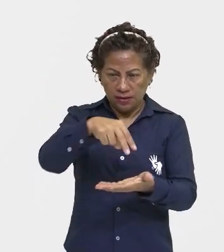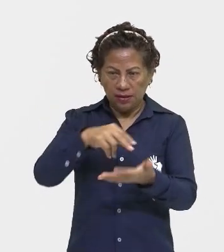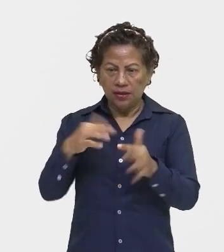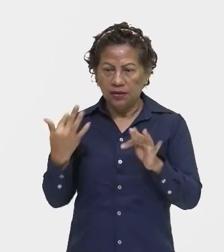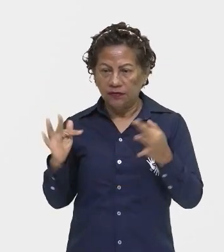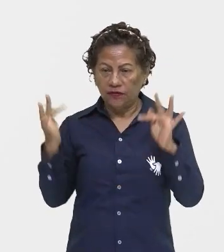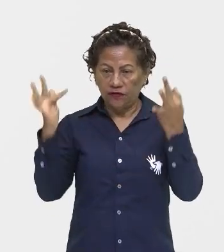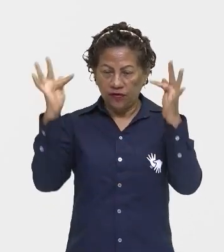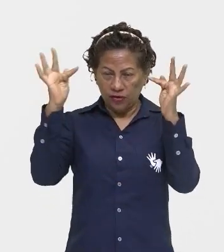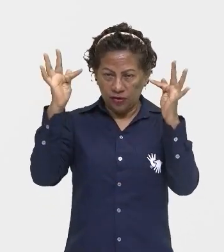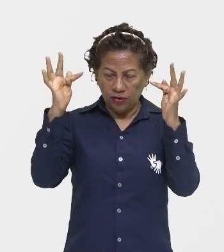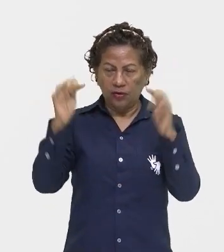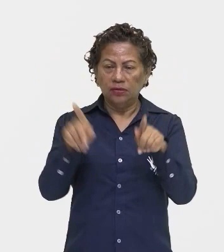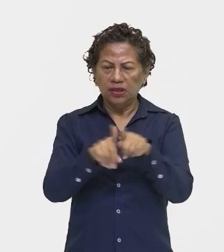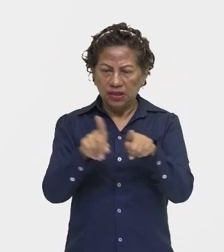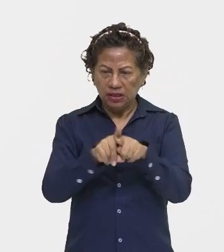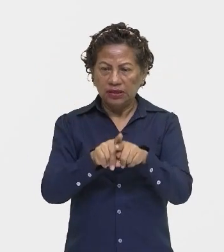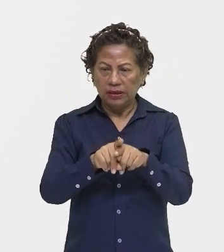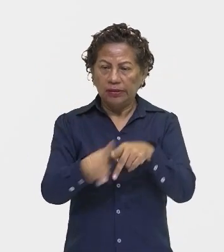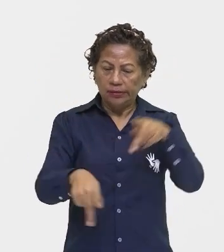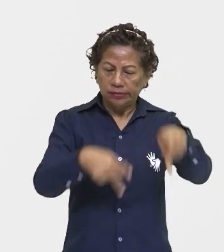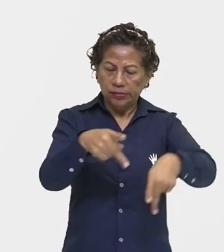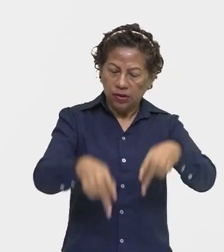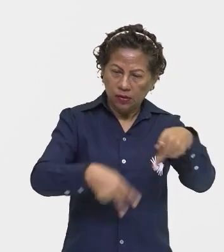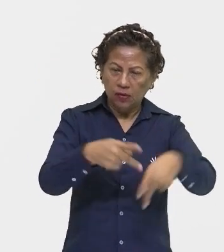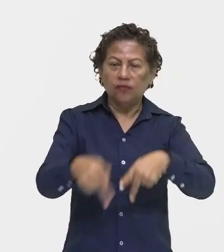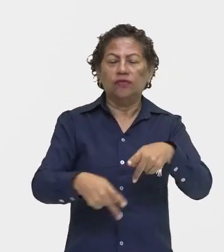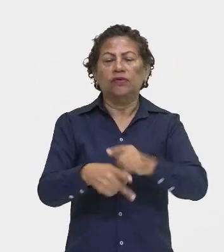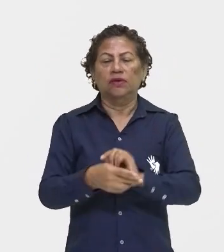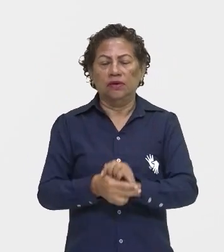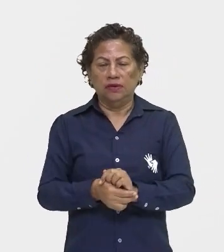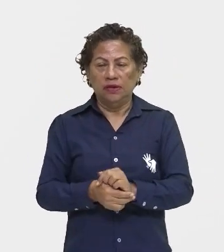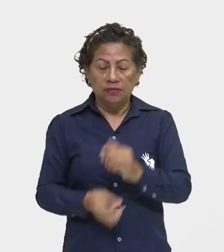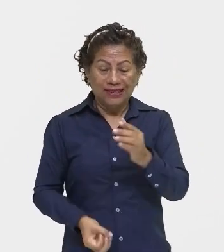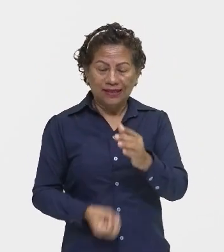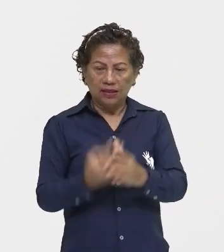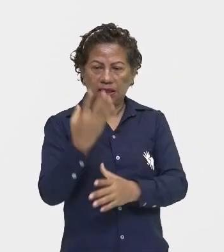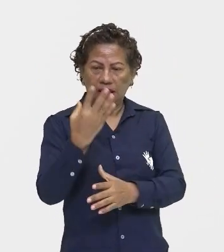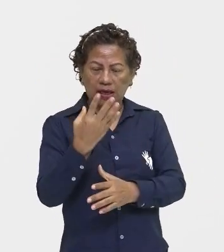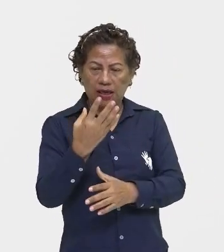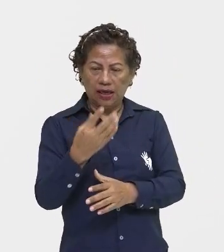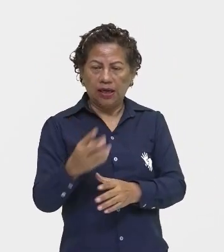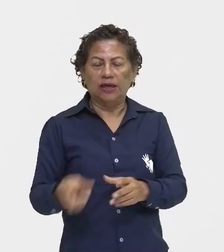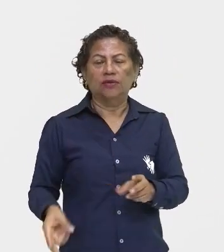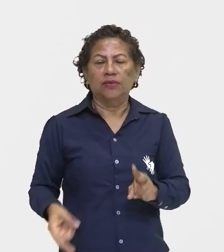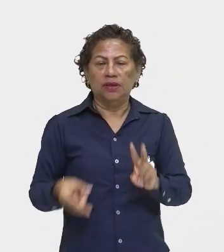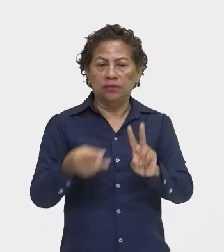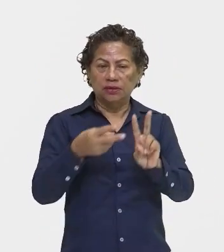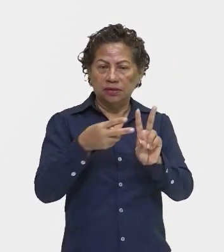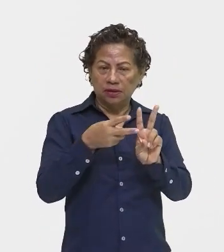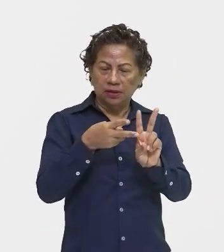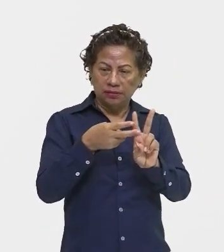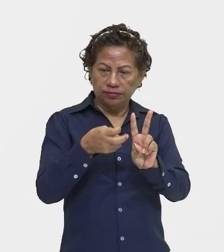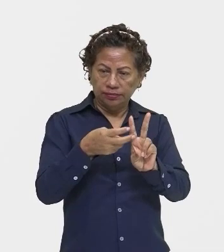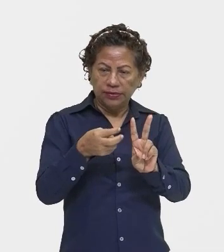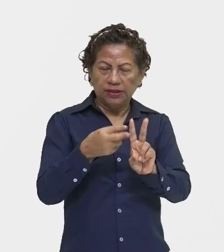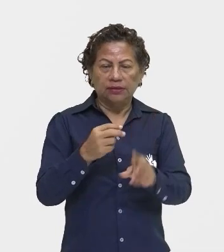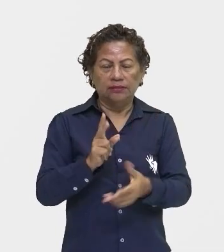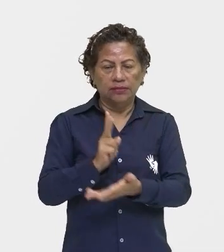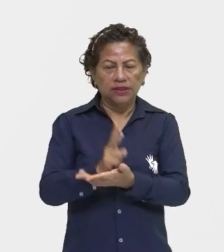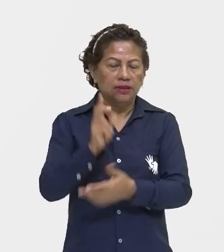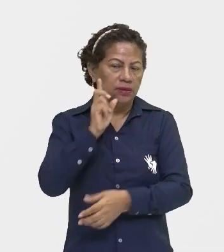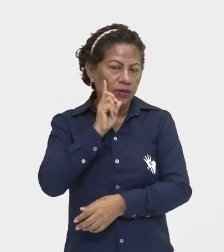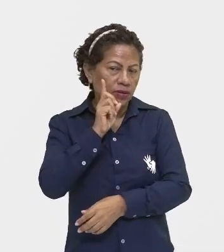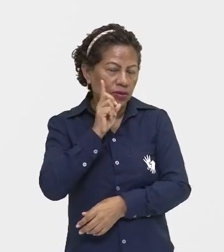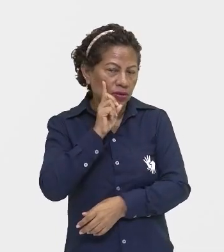ou mesmo festas populares, elas foram inspiradas por essas danças indígenas. Sempre presente no